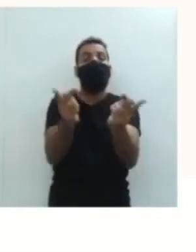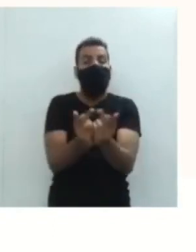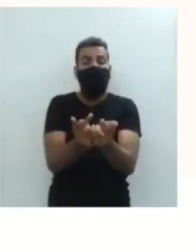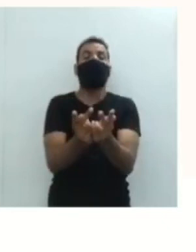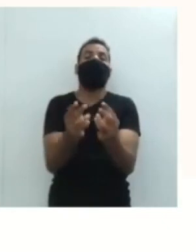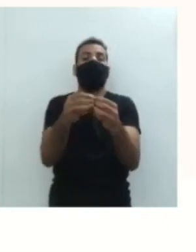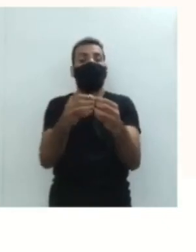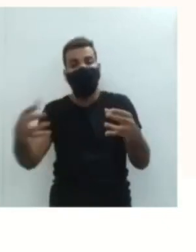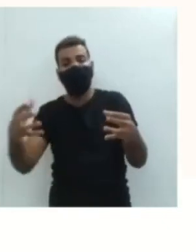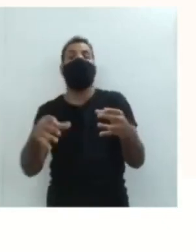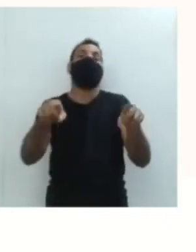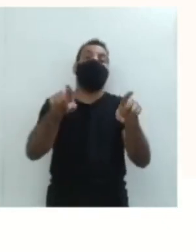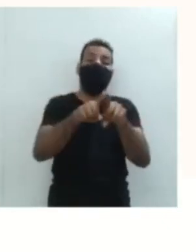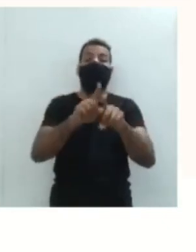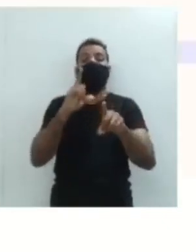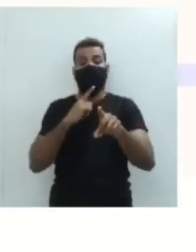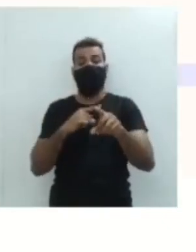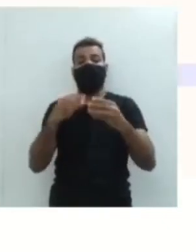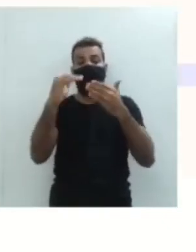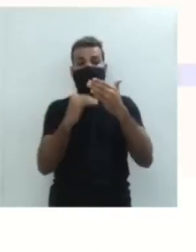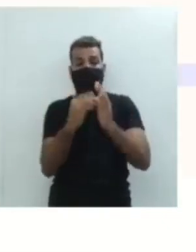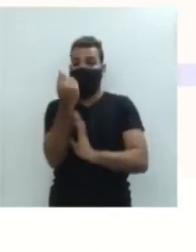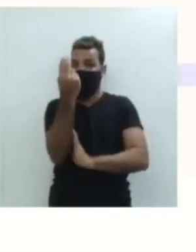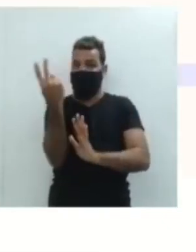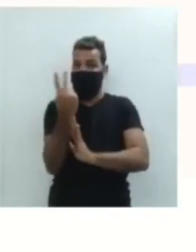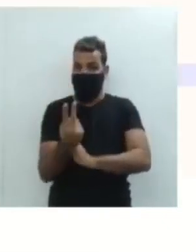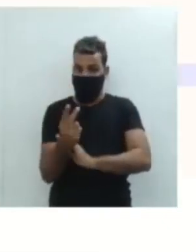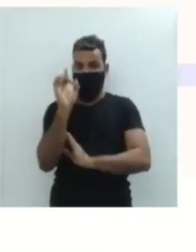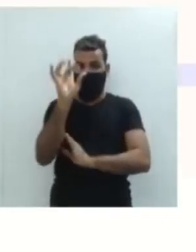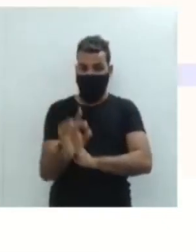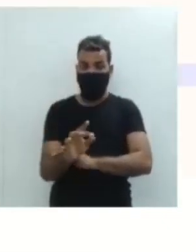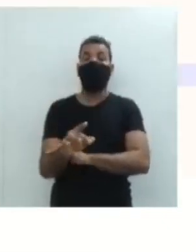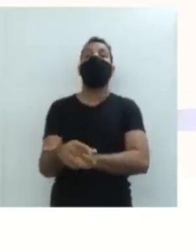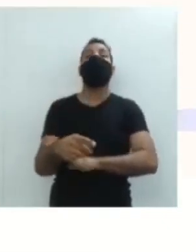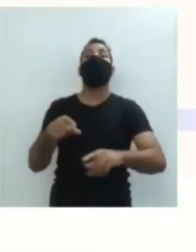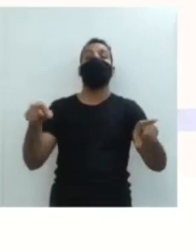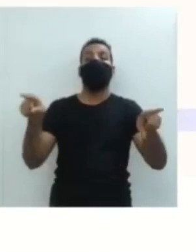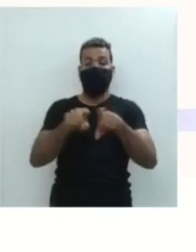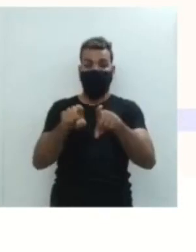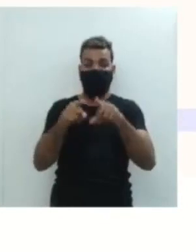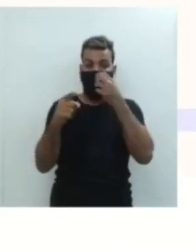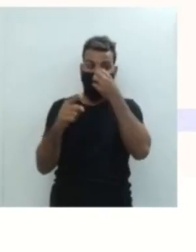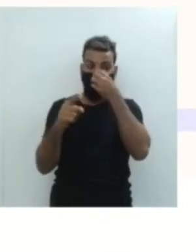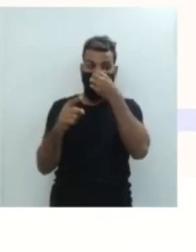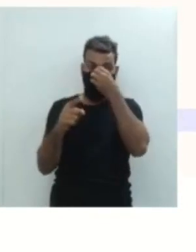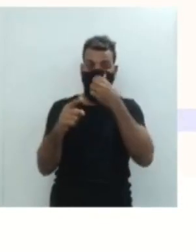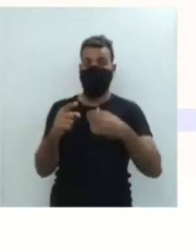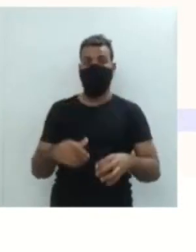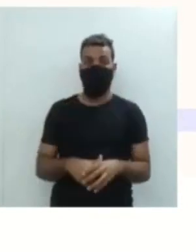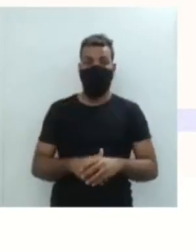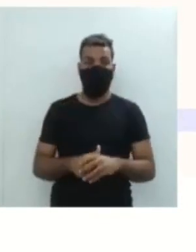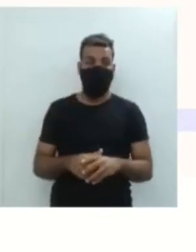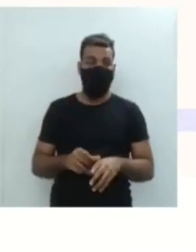nós vamos ter os setes os valores dos nossos atributos e nós vamos também ter a instanciação